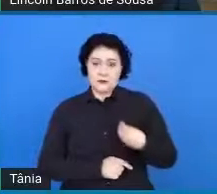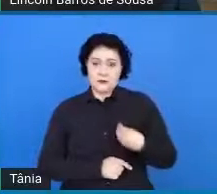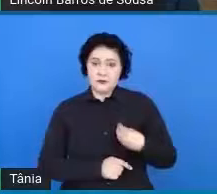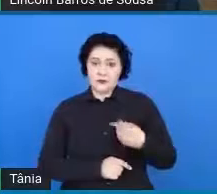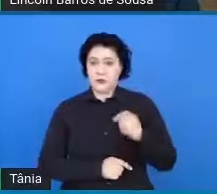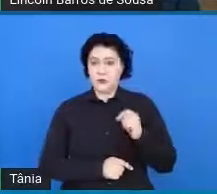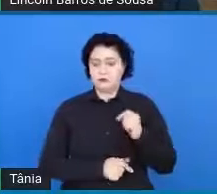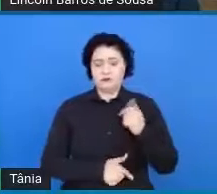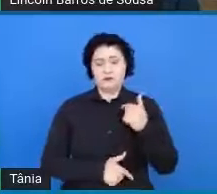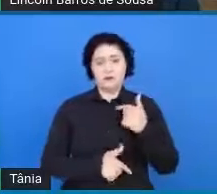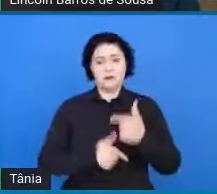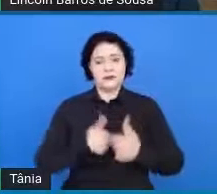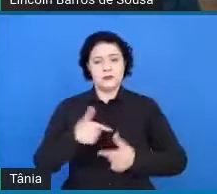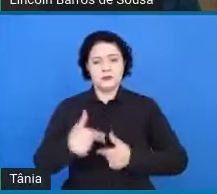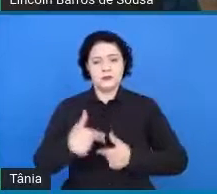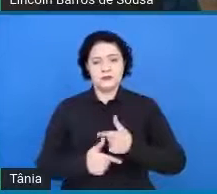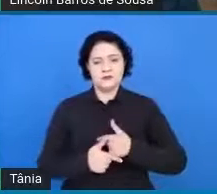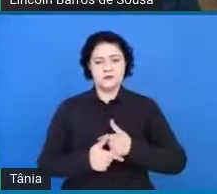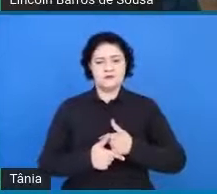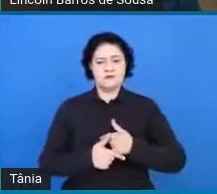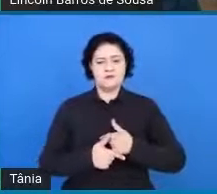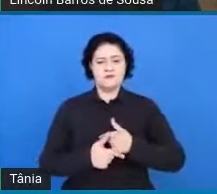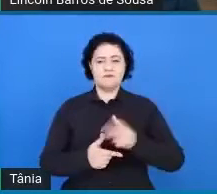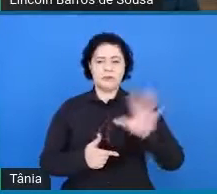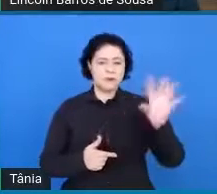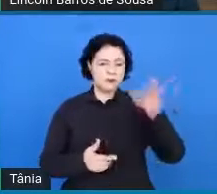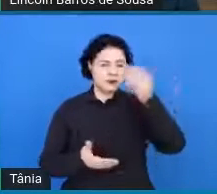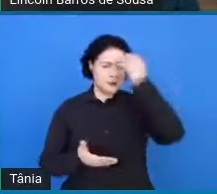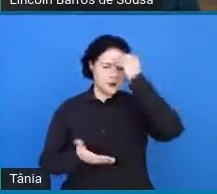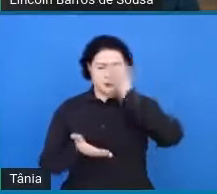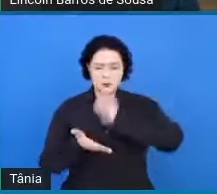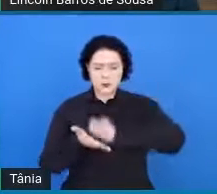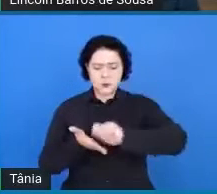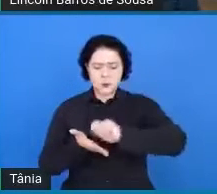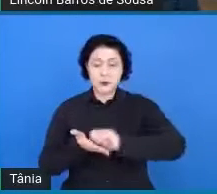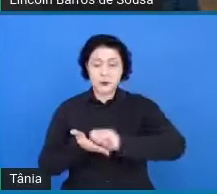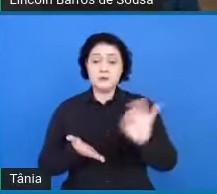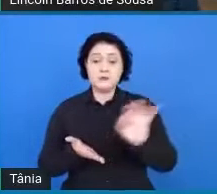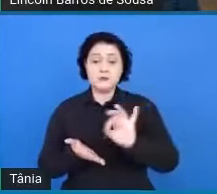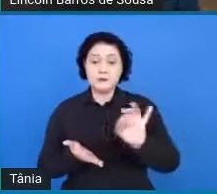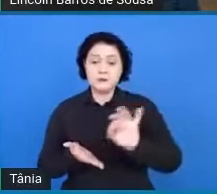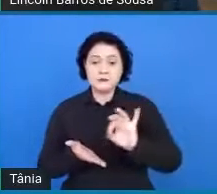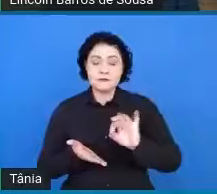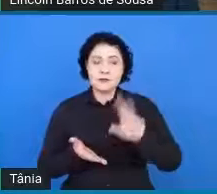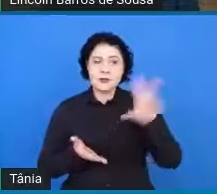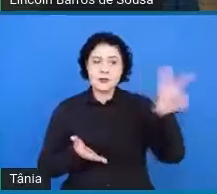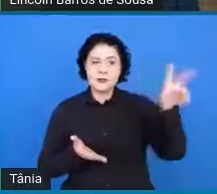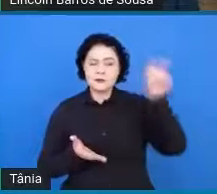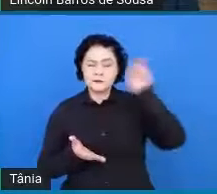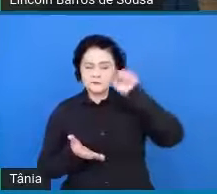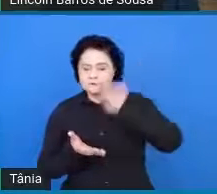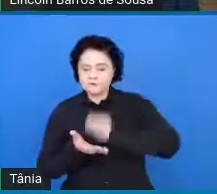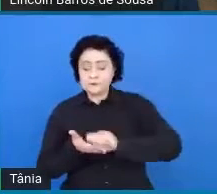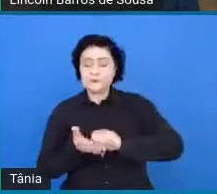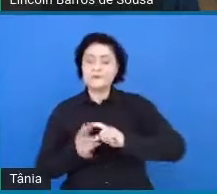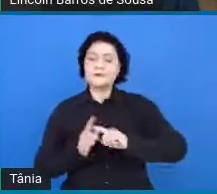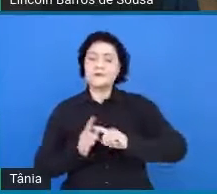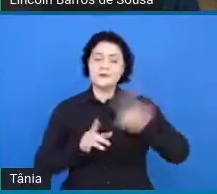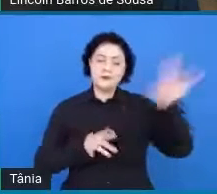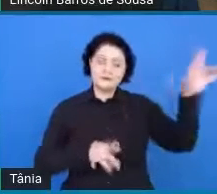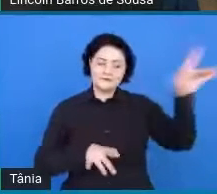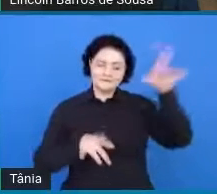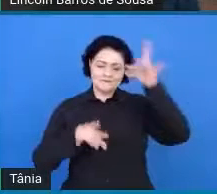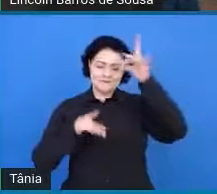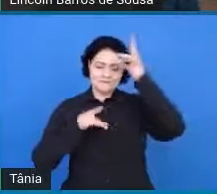um trabalho de psicografia direta Mas percebemos geralmente muita inspiração ainda